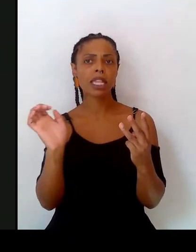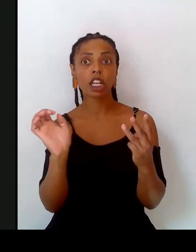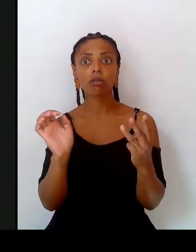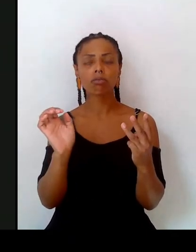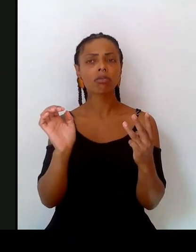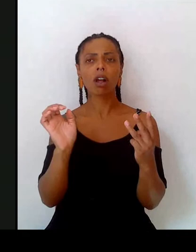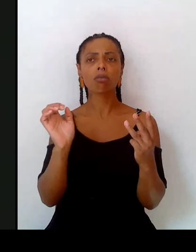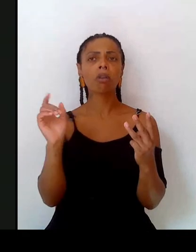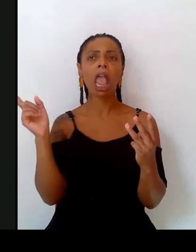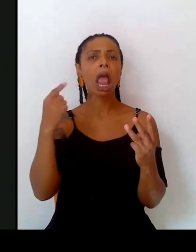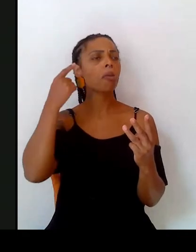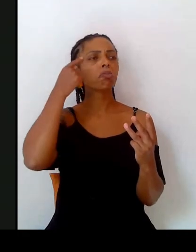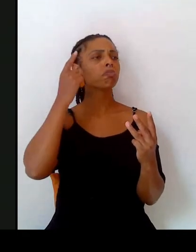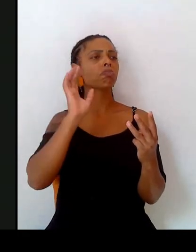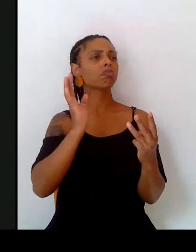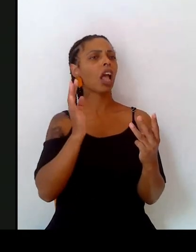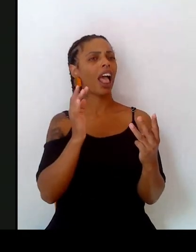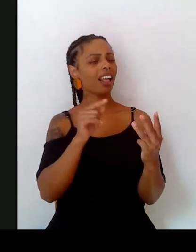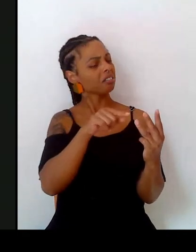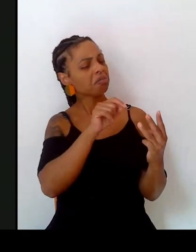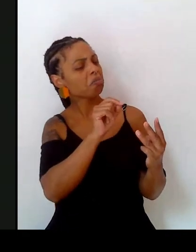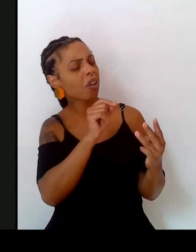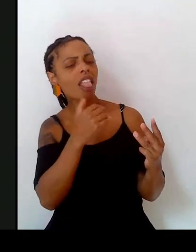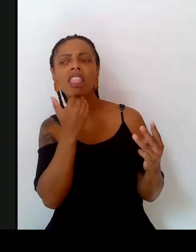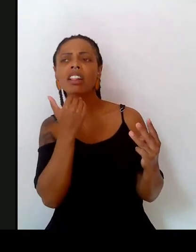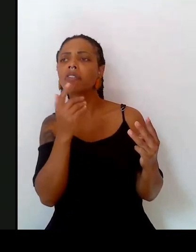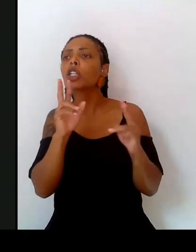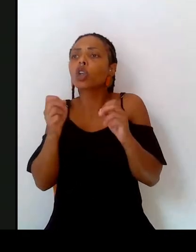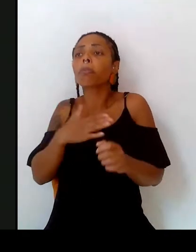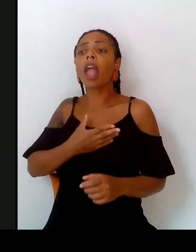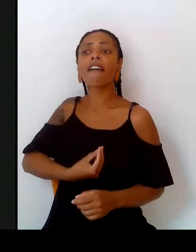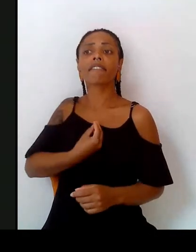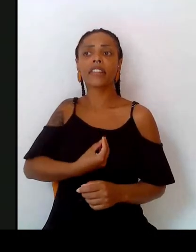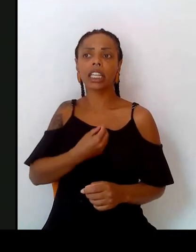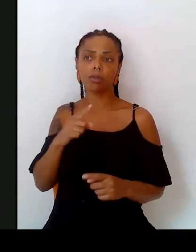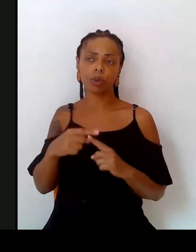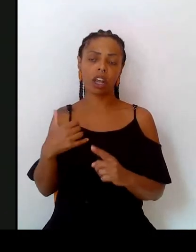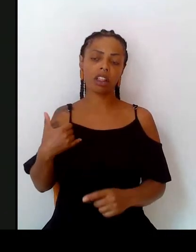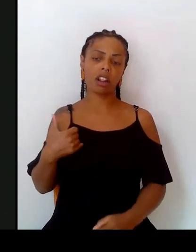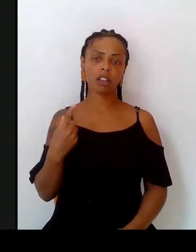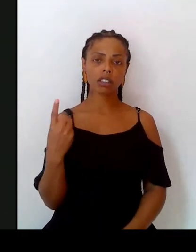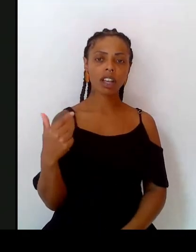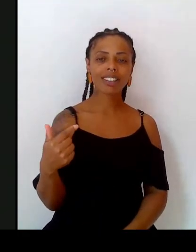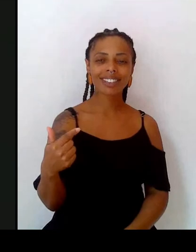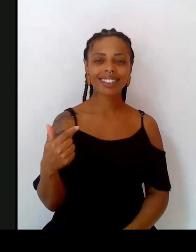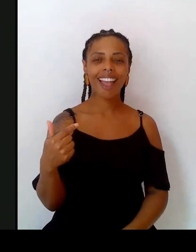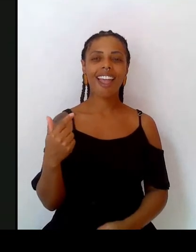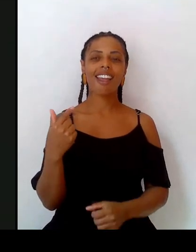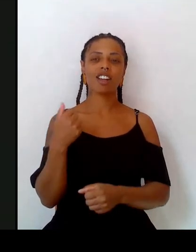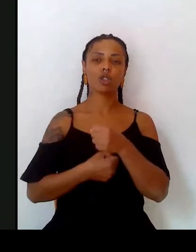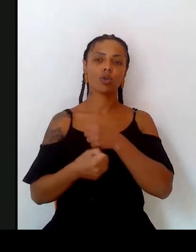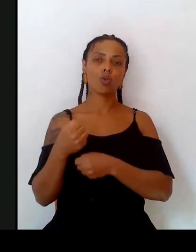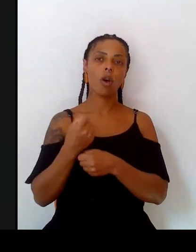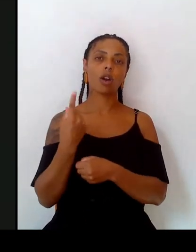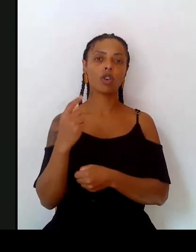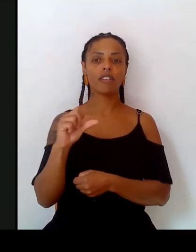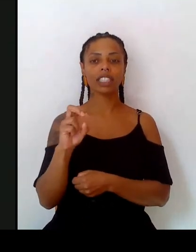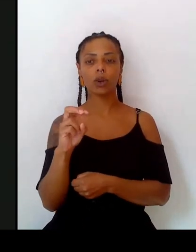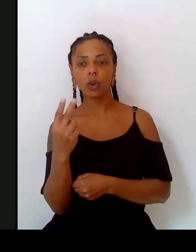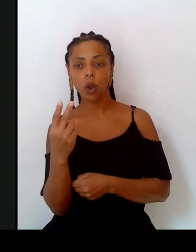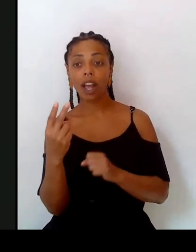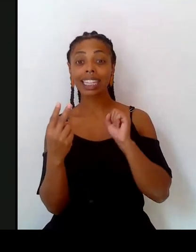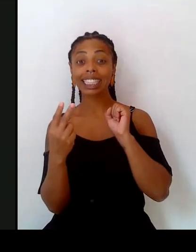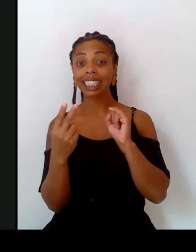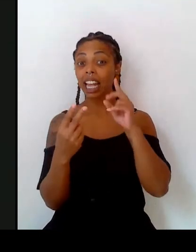para ele para o que essa idade de 17 anos em 1952 então se ele tivesse visto